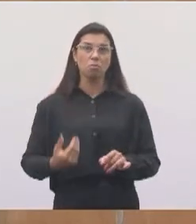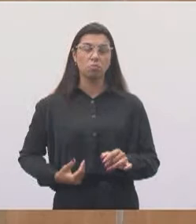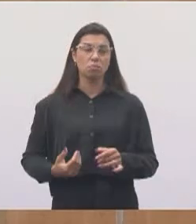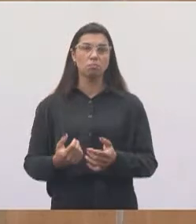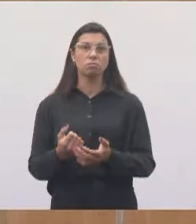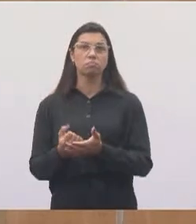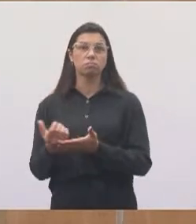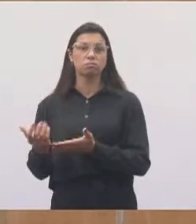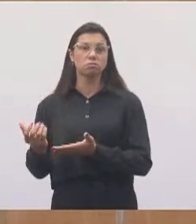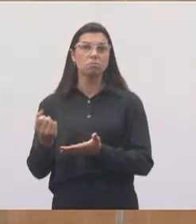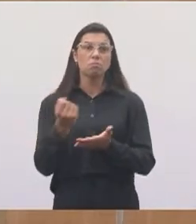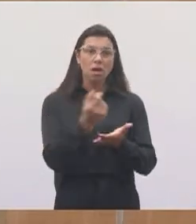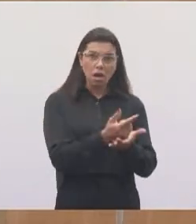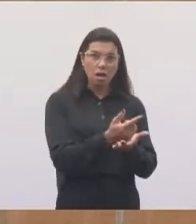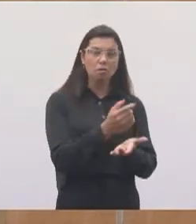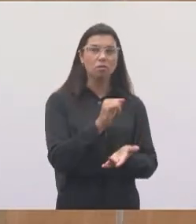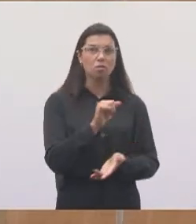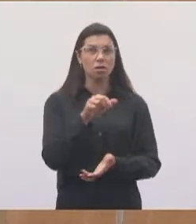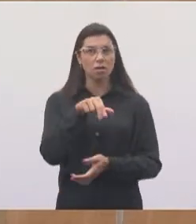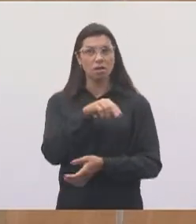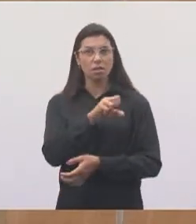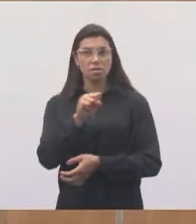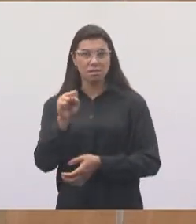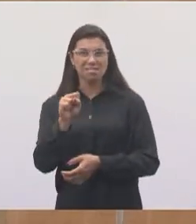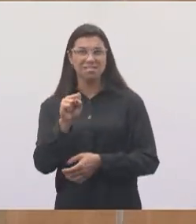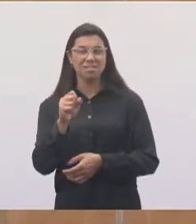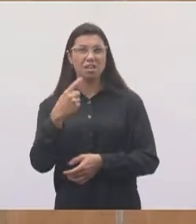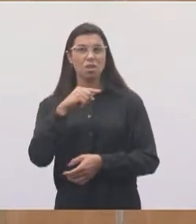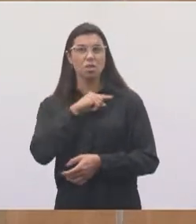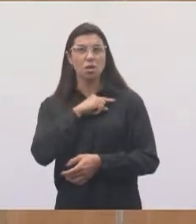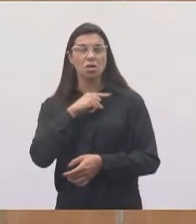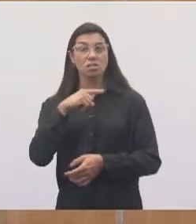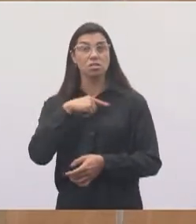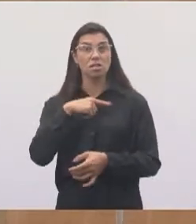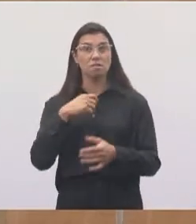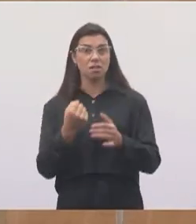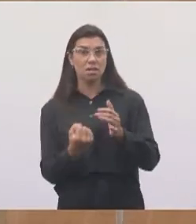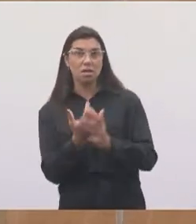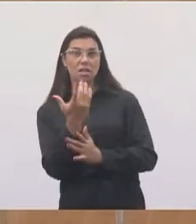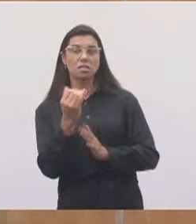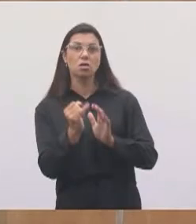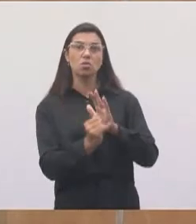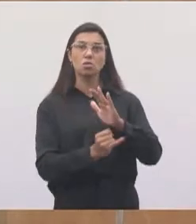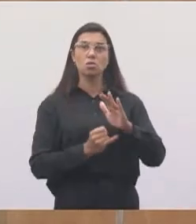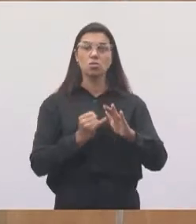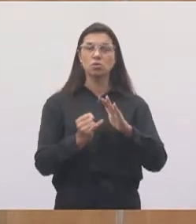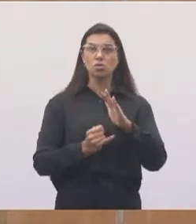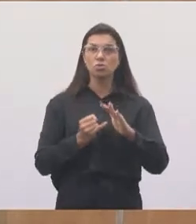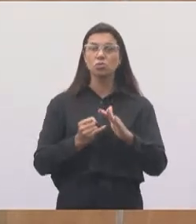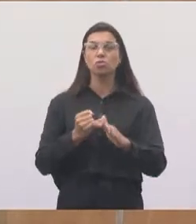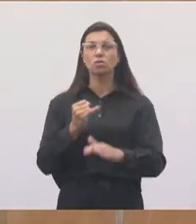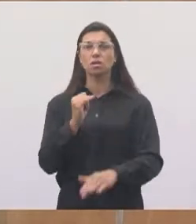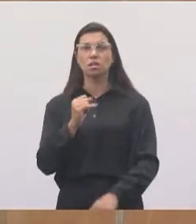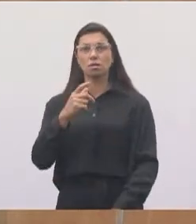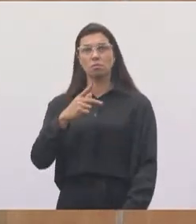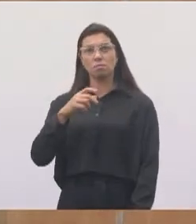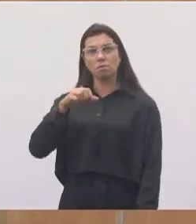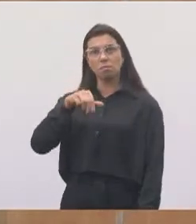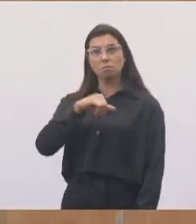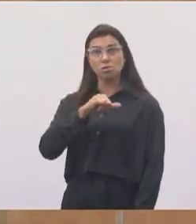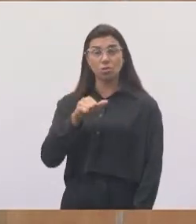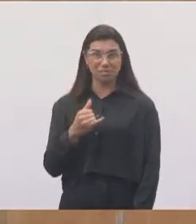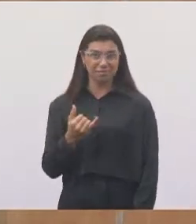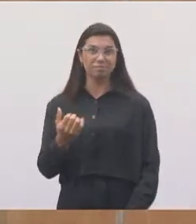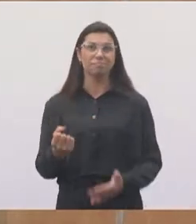previdenciária para o INSS. E nós tivemos a criação do Instituto do regime próprio.